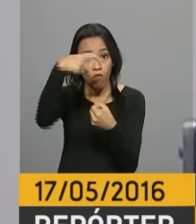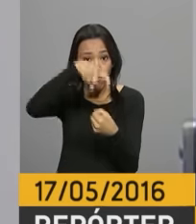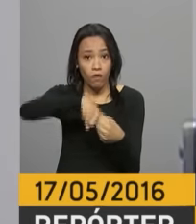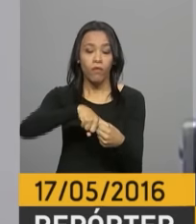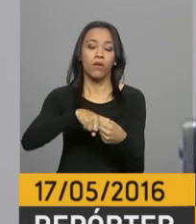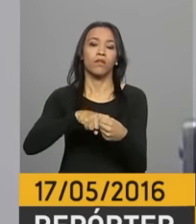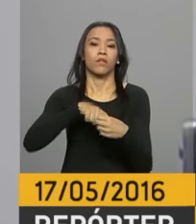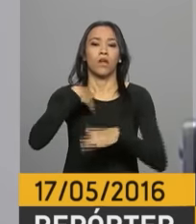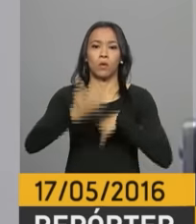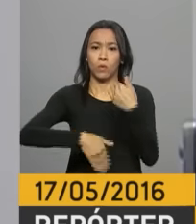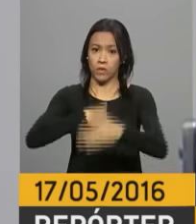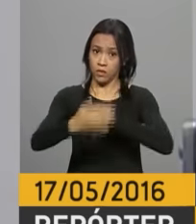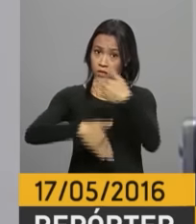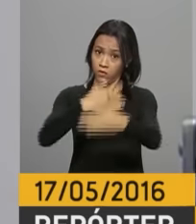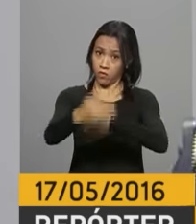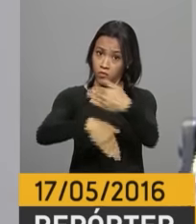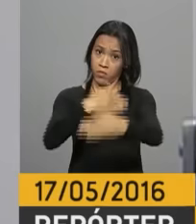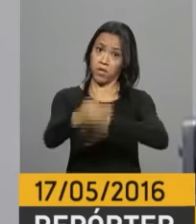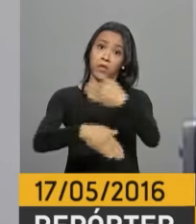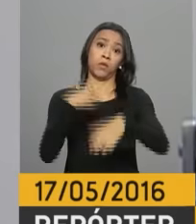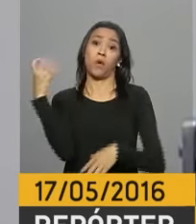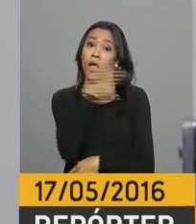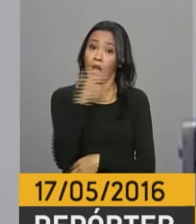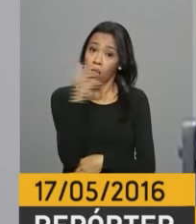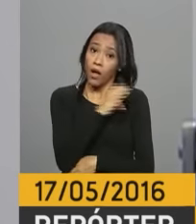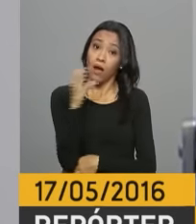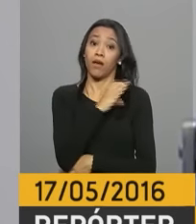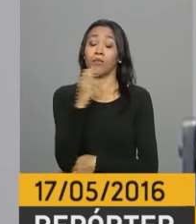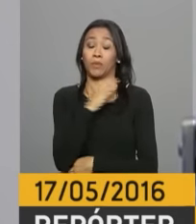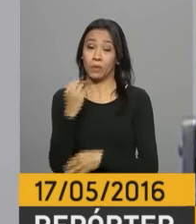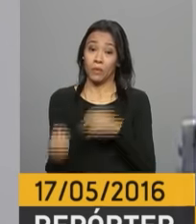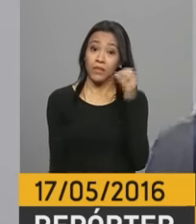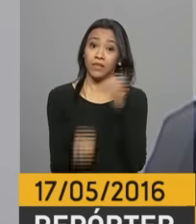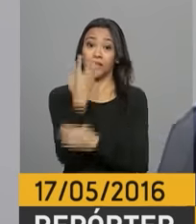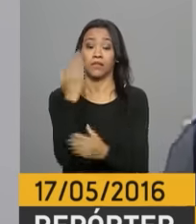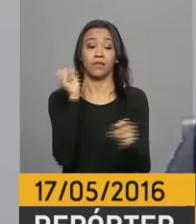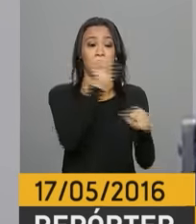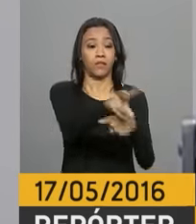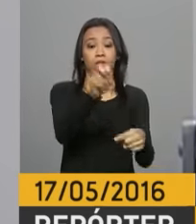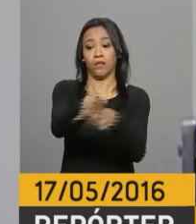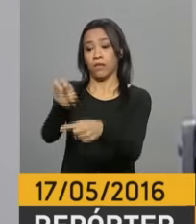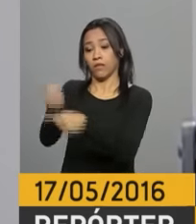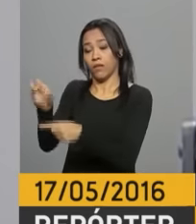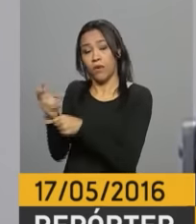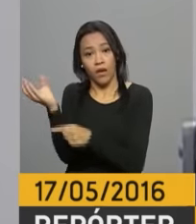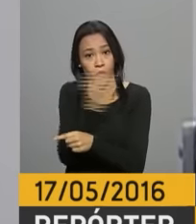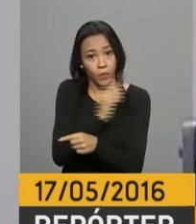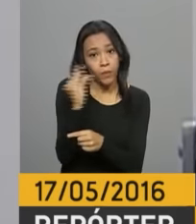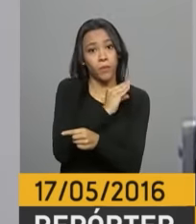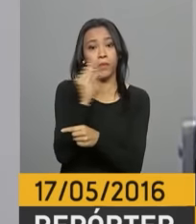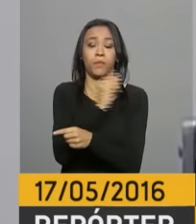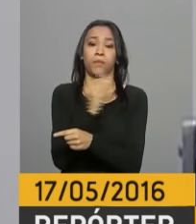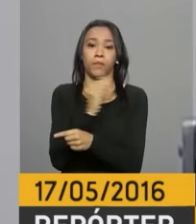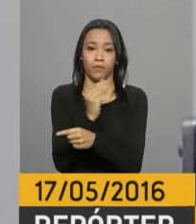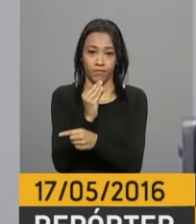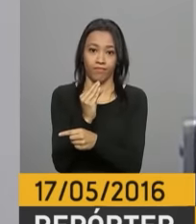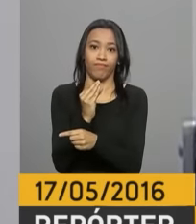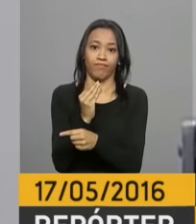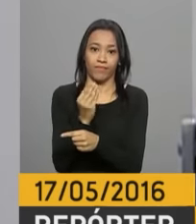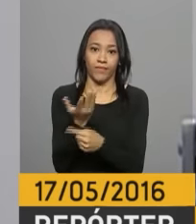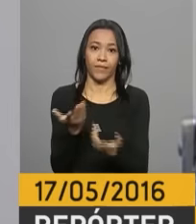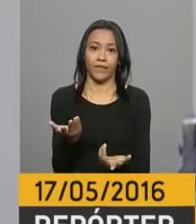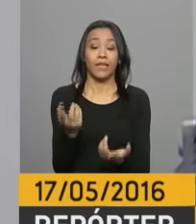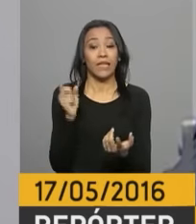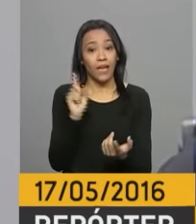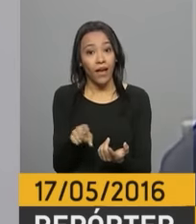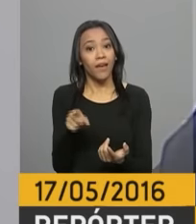crescimento o mais rápido possível e criar emprego o mais rápido possível, porque aí nós entramos num outro círculo, né,